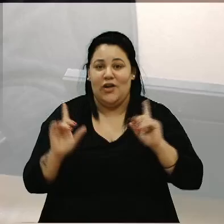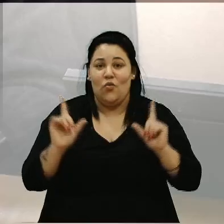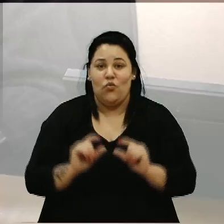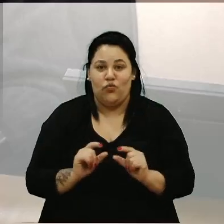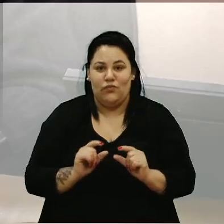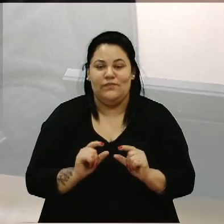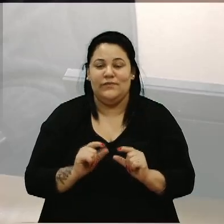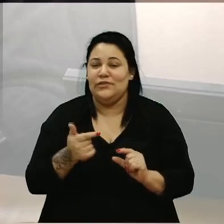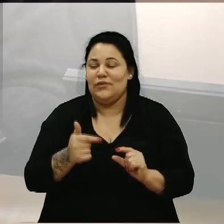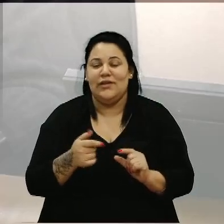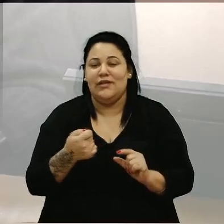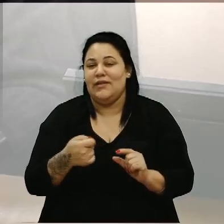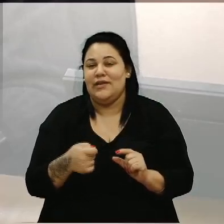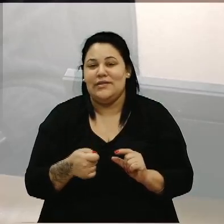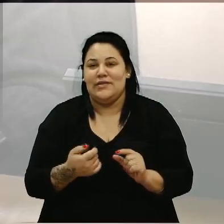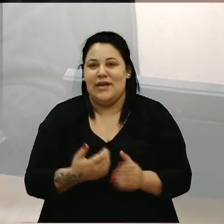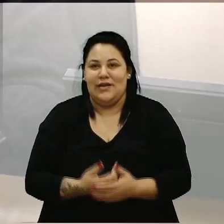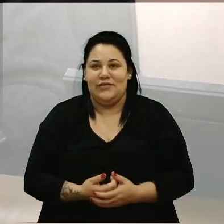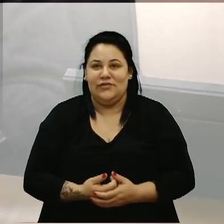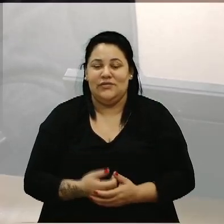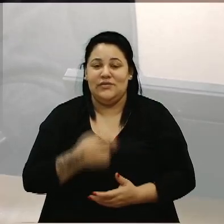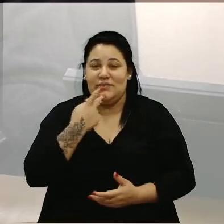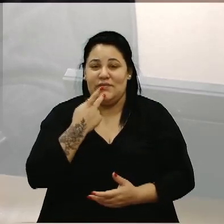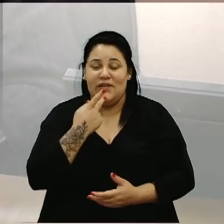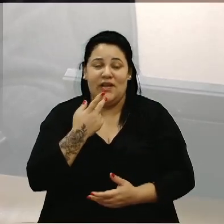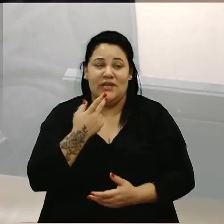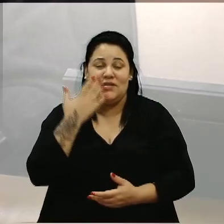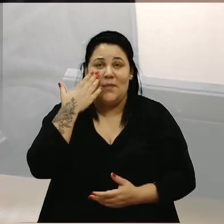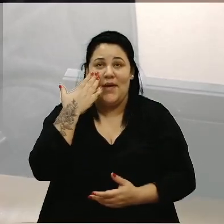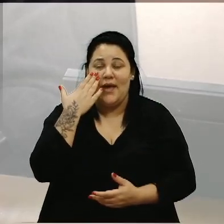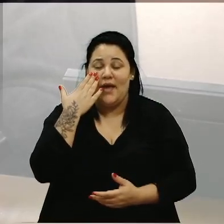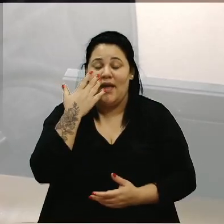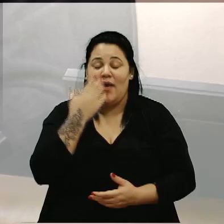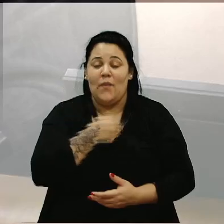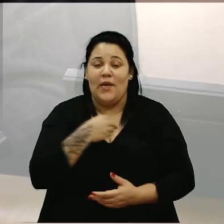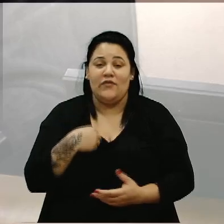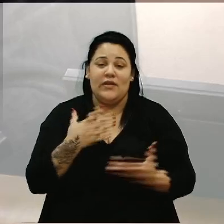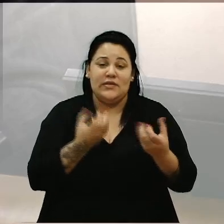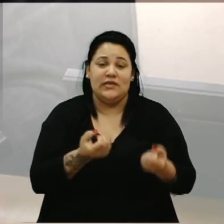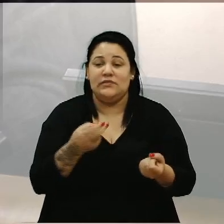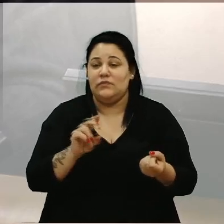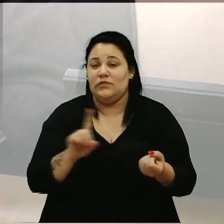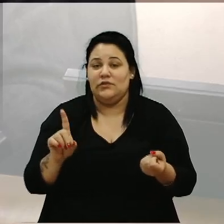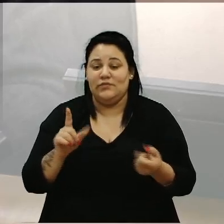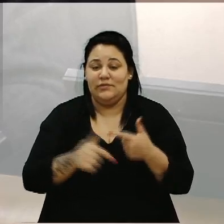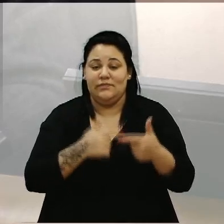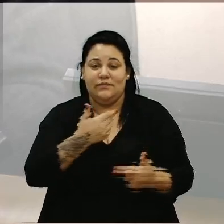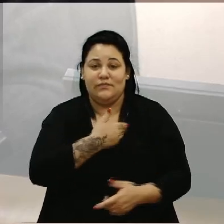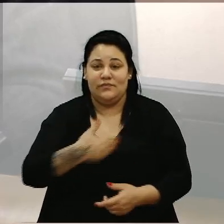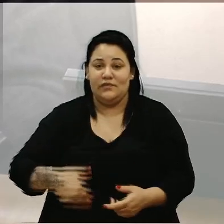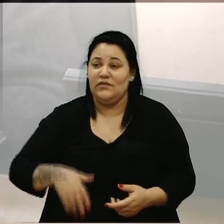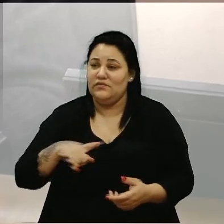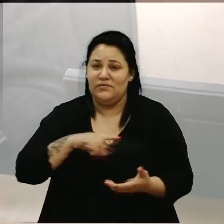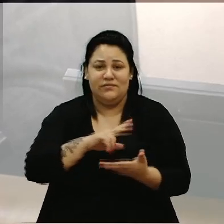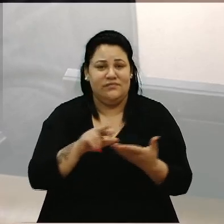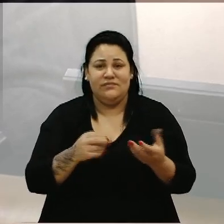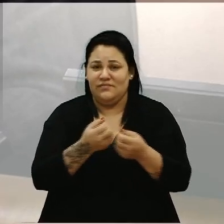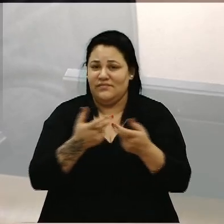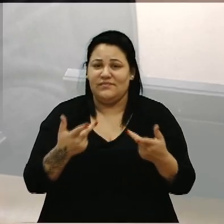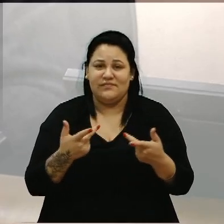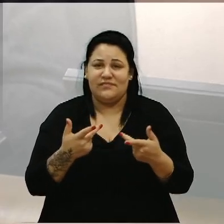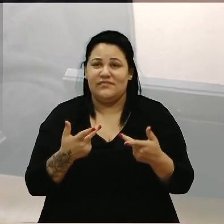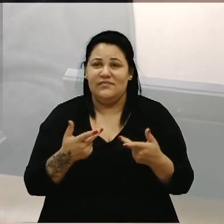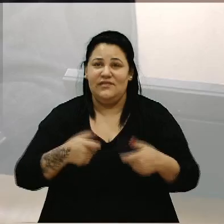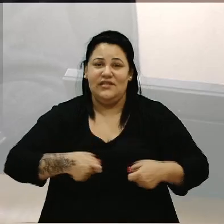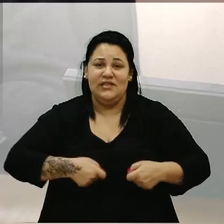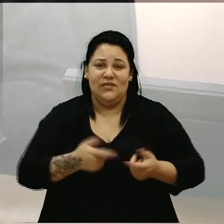necessidade e essa loteria que é saber se os médicos vão assumir ou não o serviço público, né? Então são várias situações que aparentemente parecem um custo